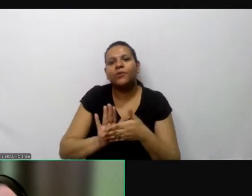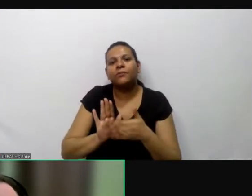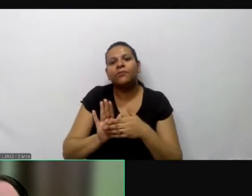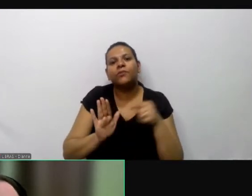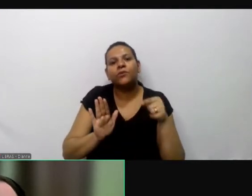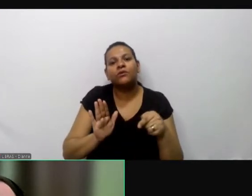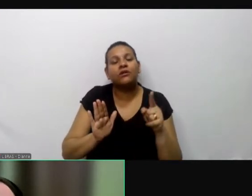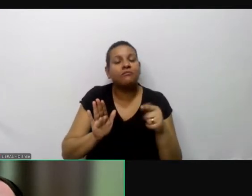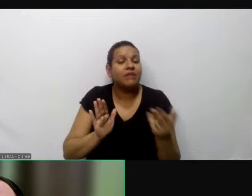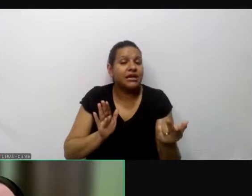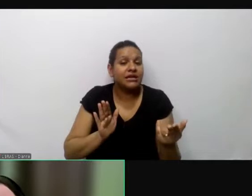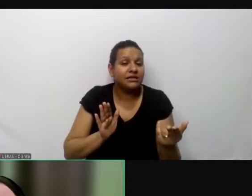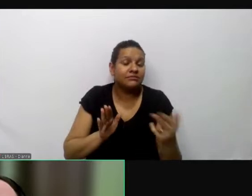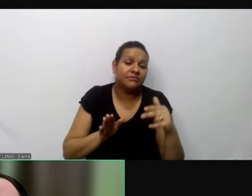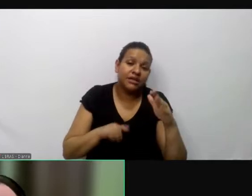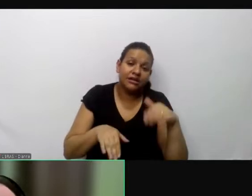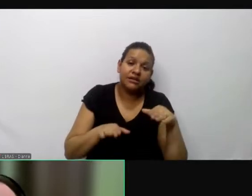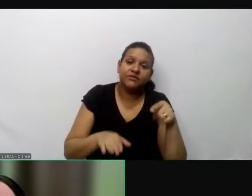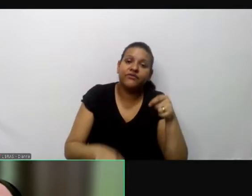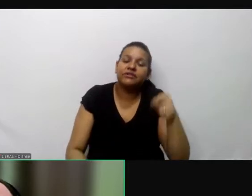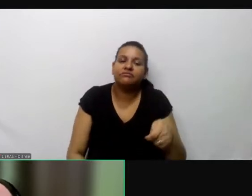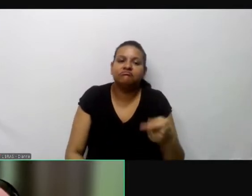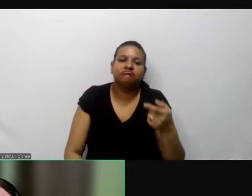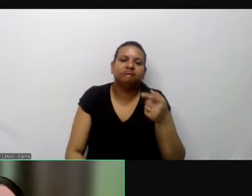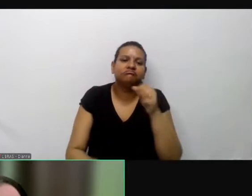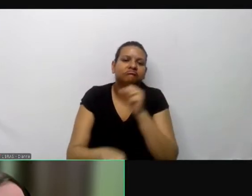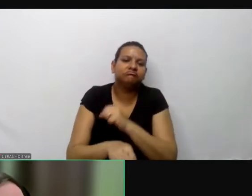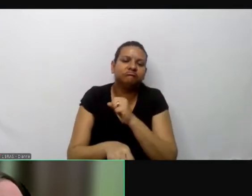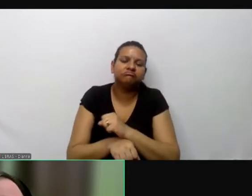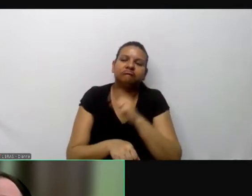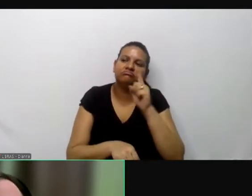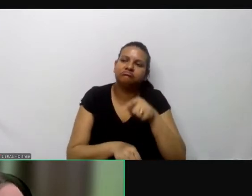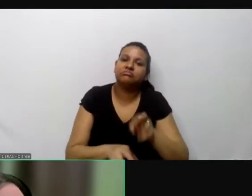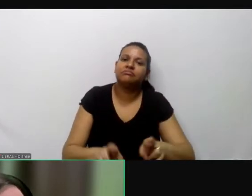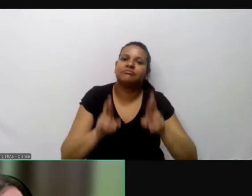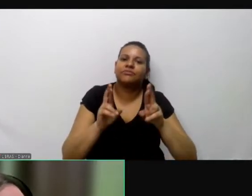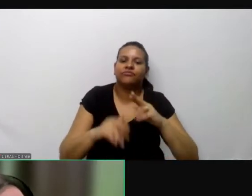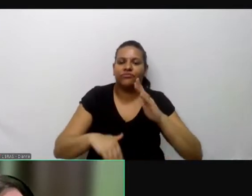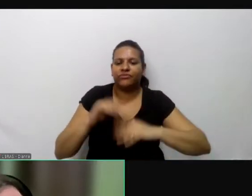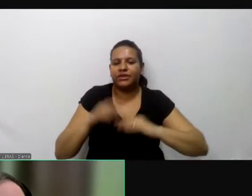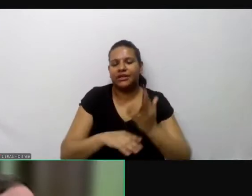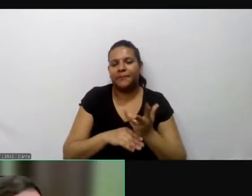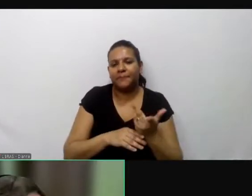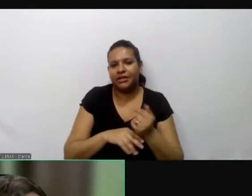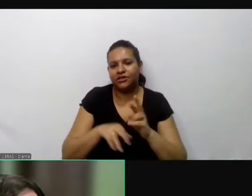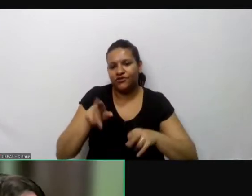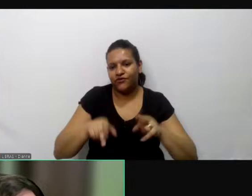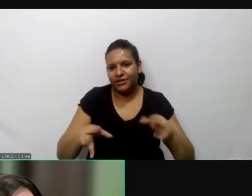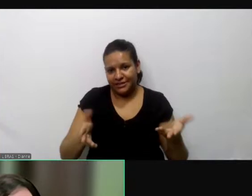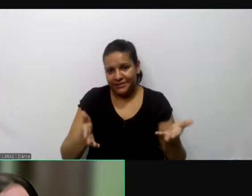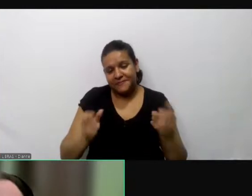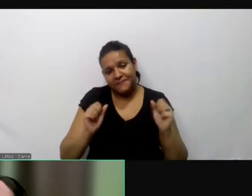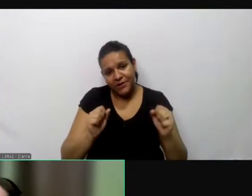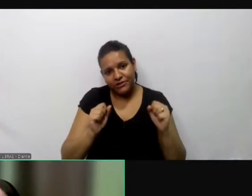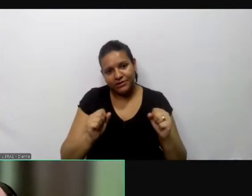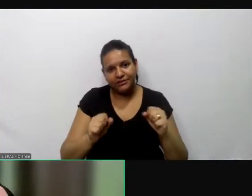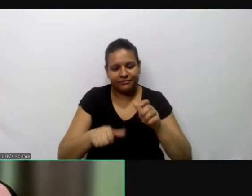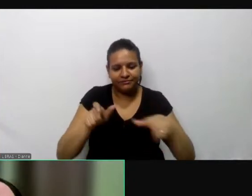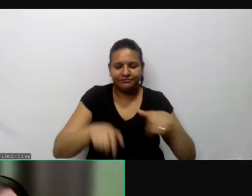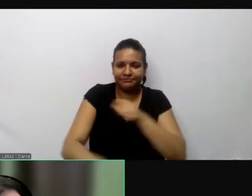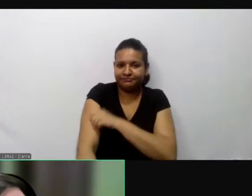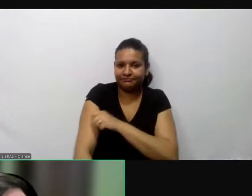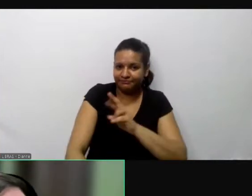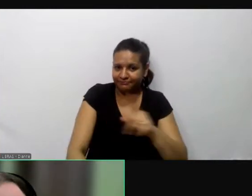mesma, mas tu vai exigir, tu vai esperar que habilidades diferentes sejam desenvolvidas por diferentes estudantes. Então,